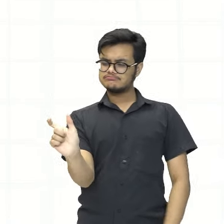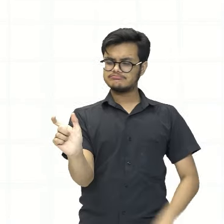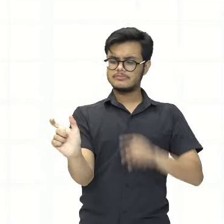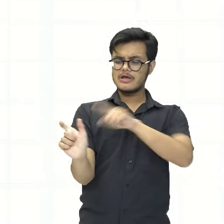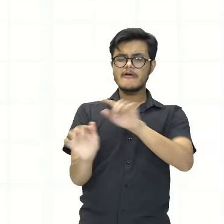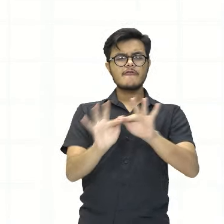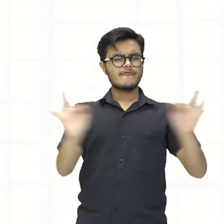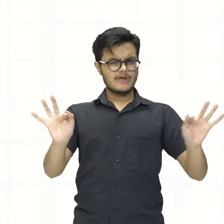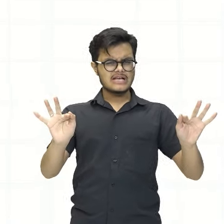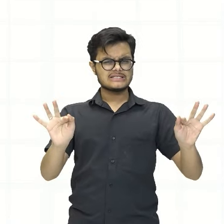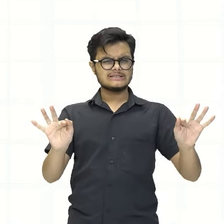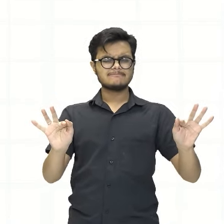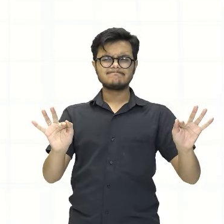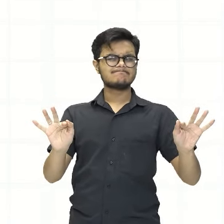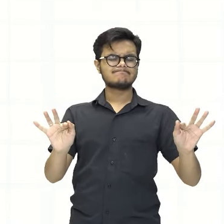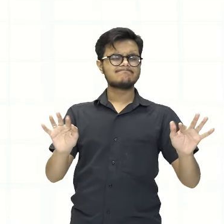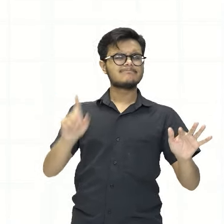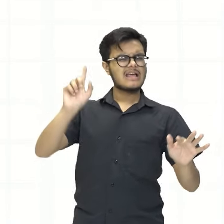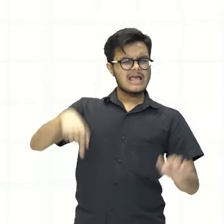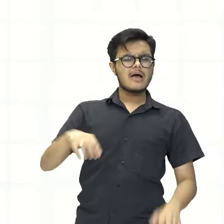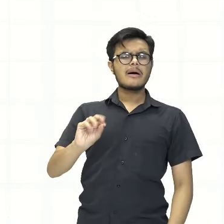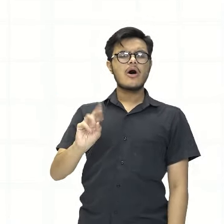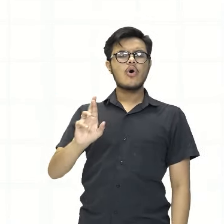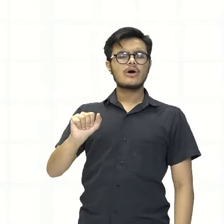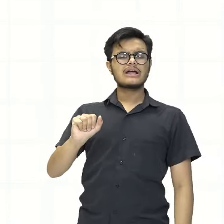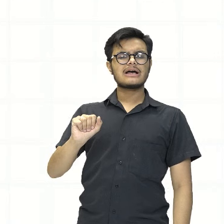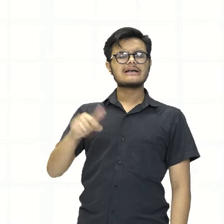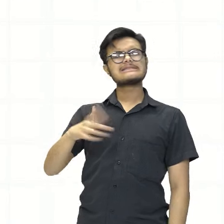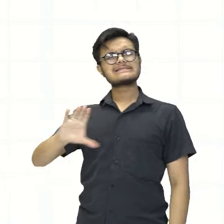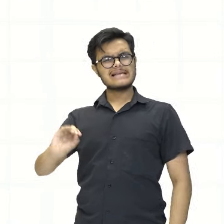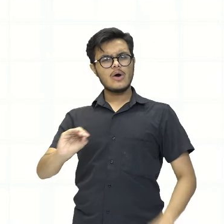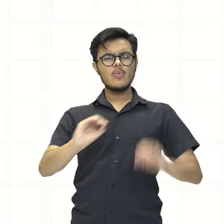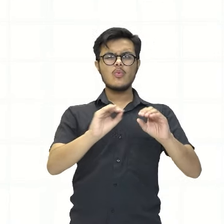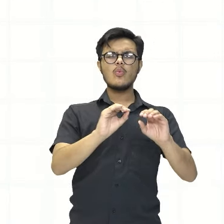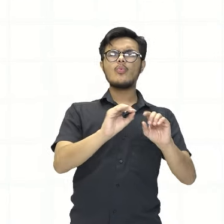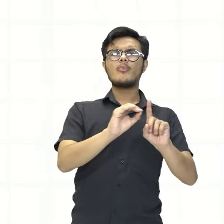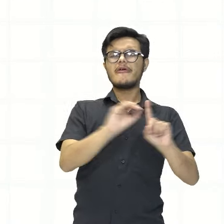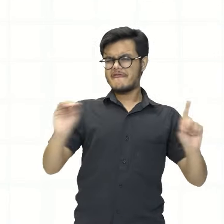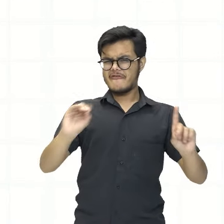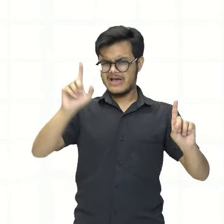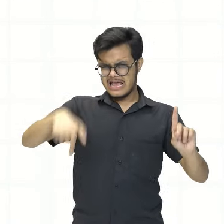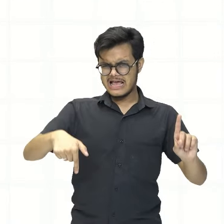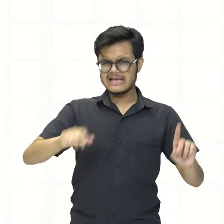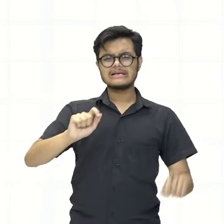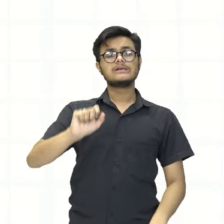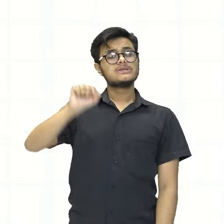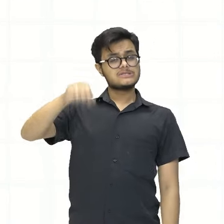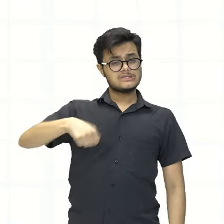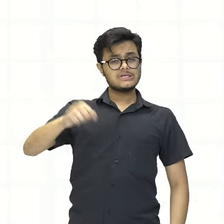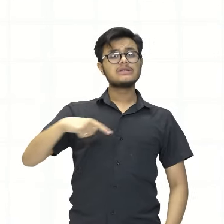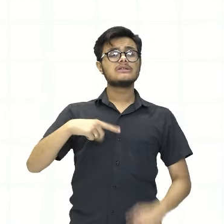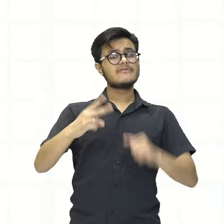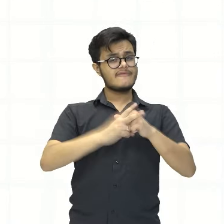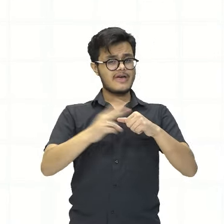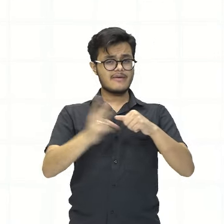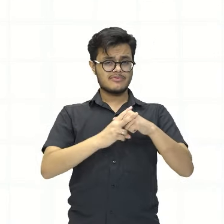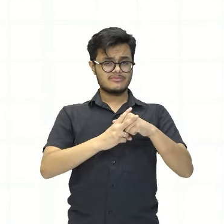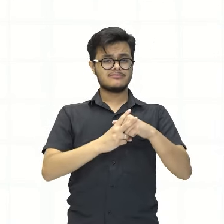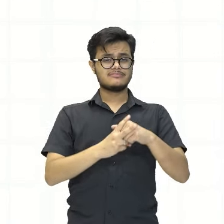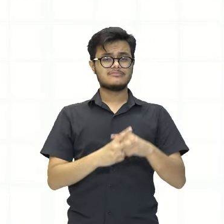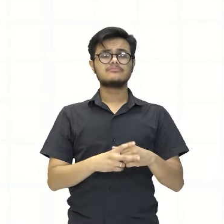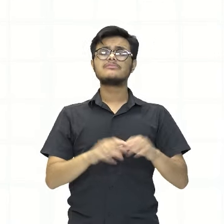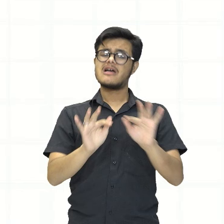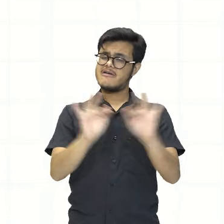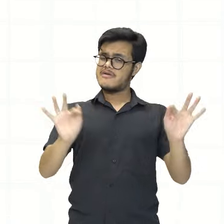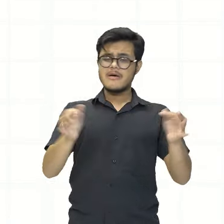oração pergunto de vocês é uma oração ora sim é uma oração por temos o verbo aqui está o